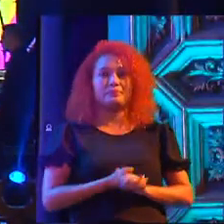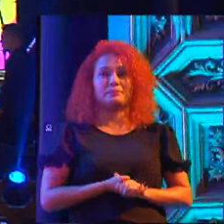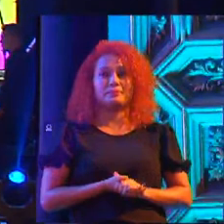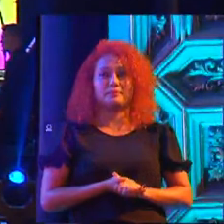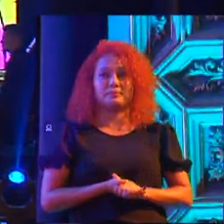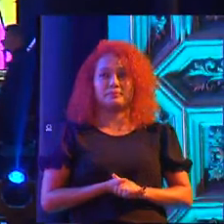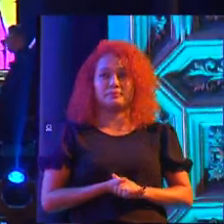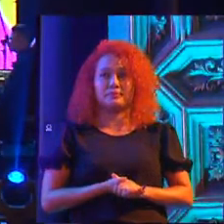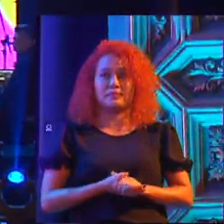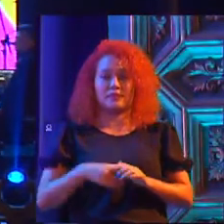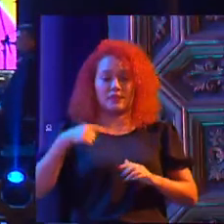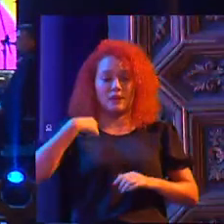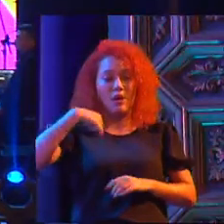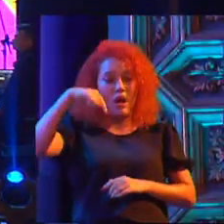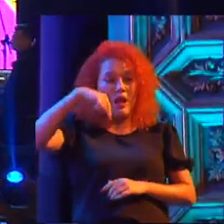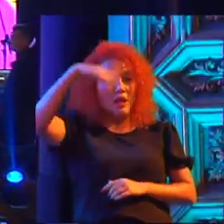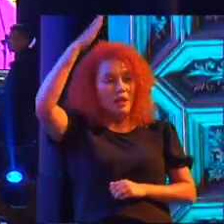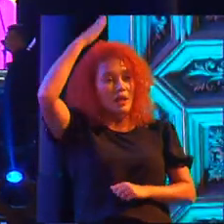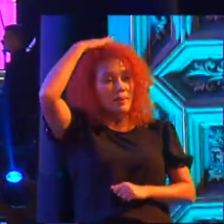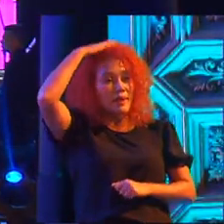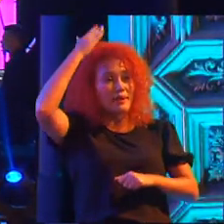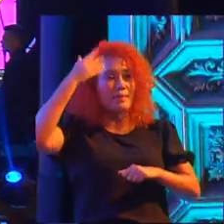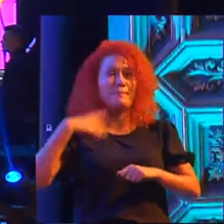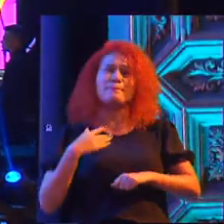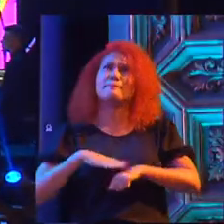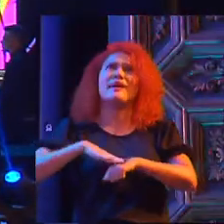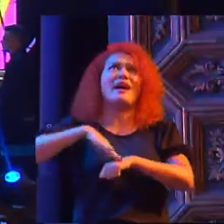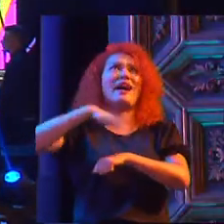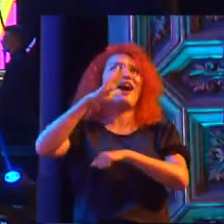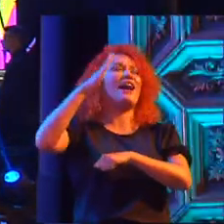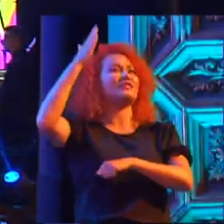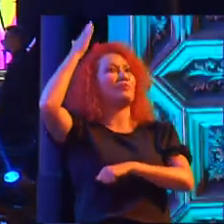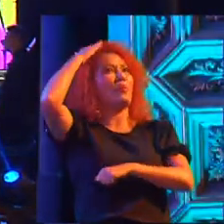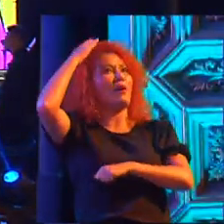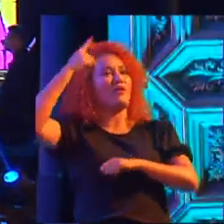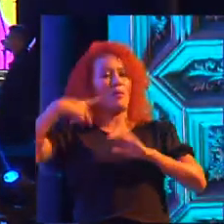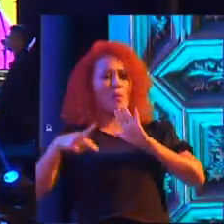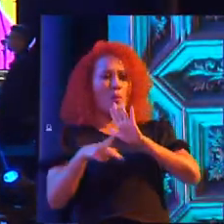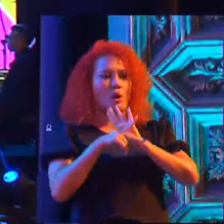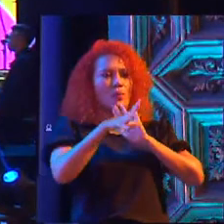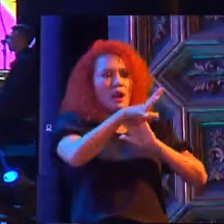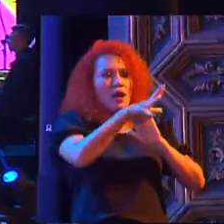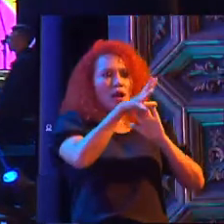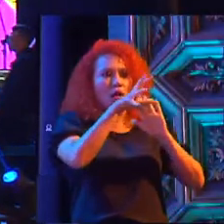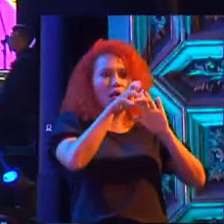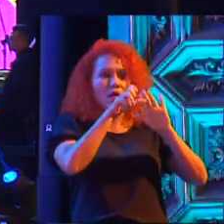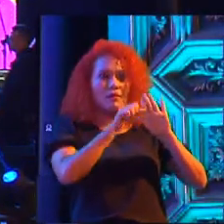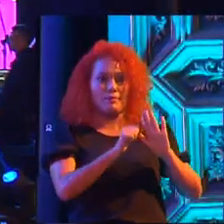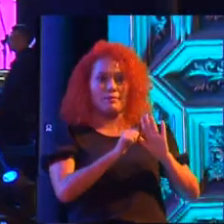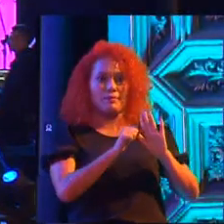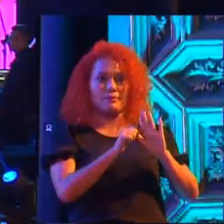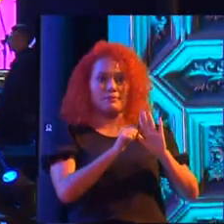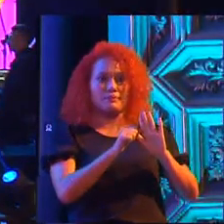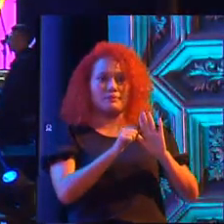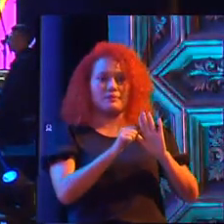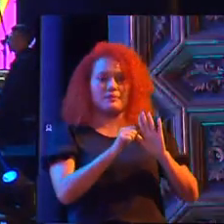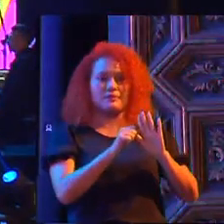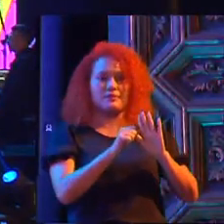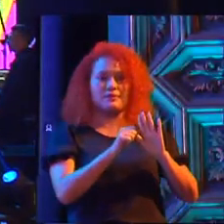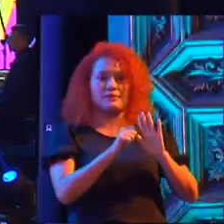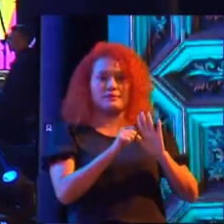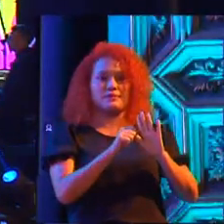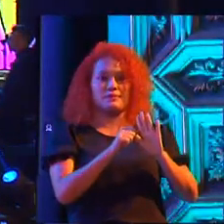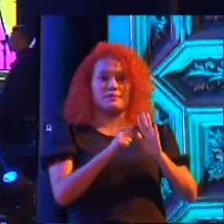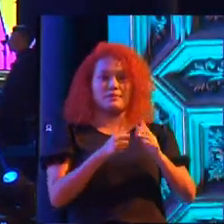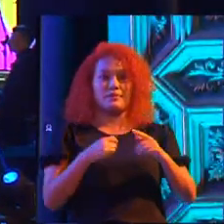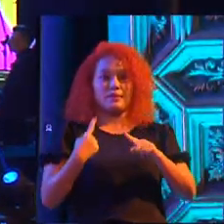eu sou paraense, mas eu sou muito mais do que paraense, eu sou amazônico, eu sou da Amazônia. E quando eu